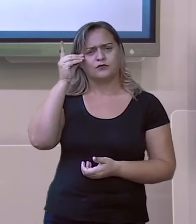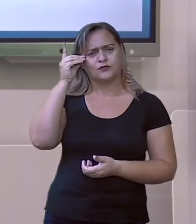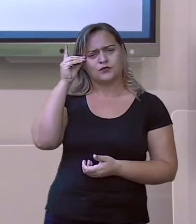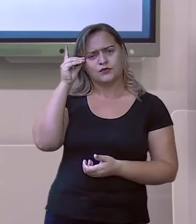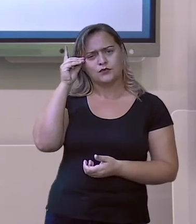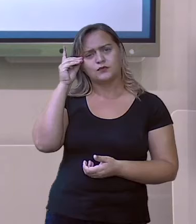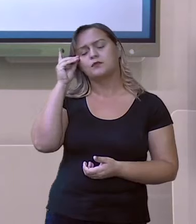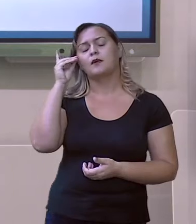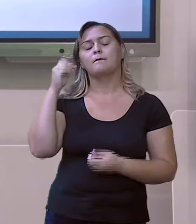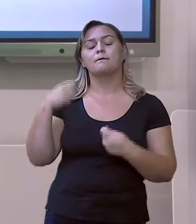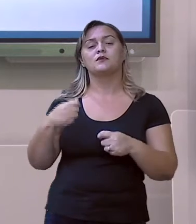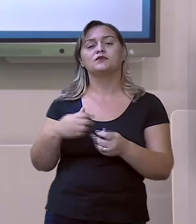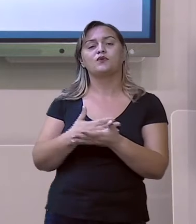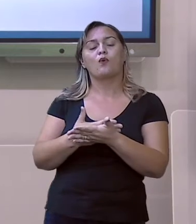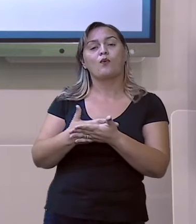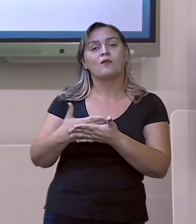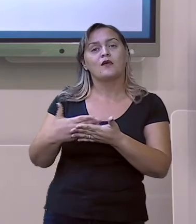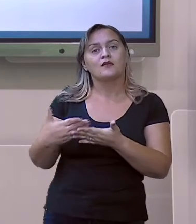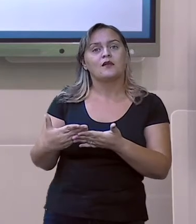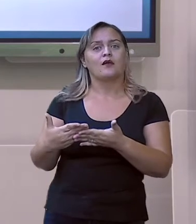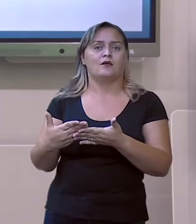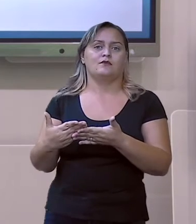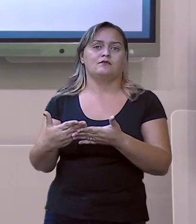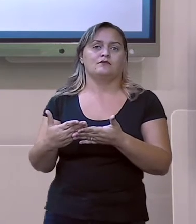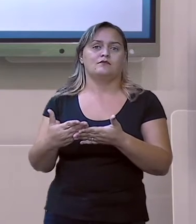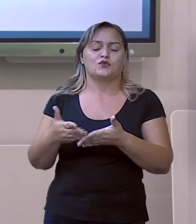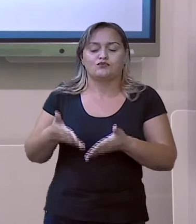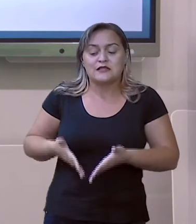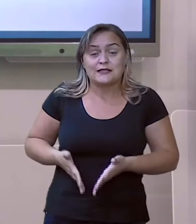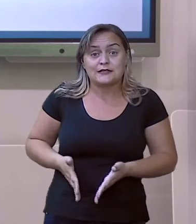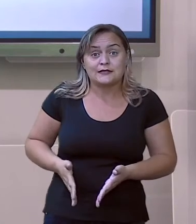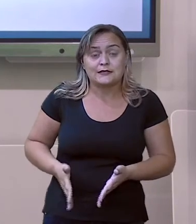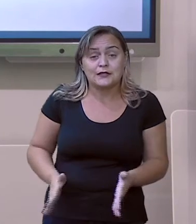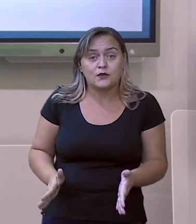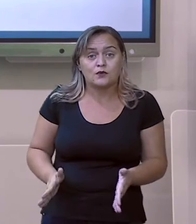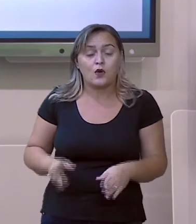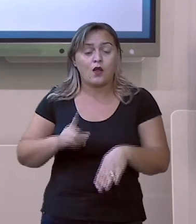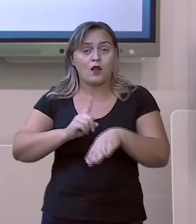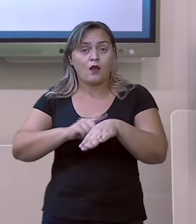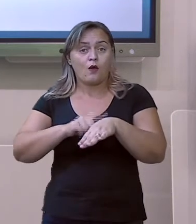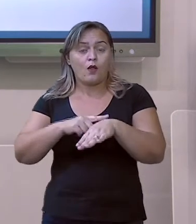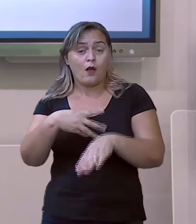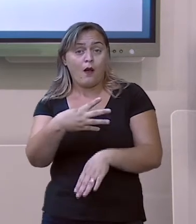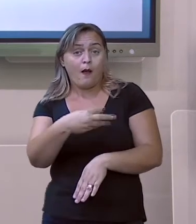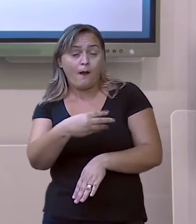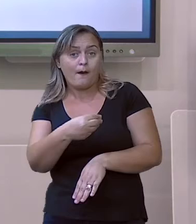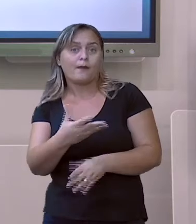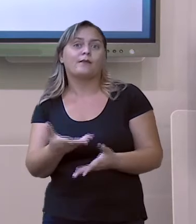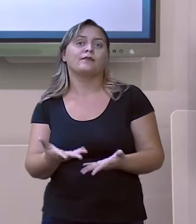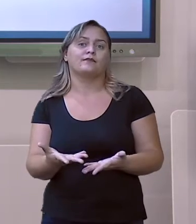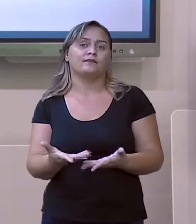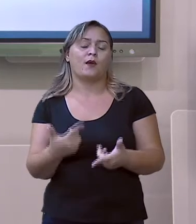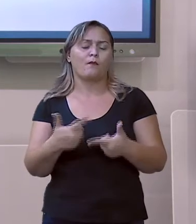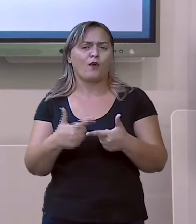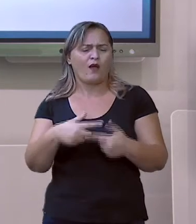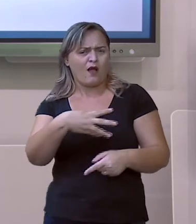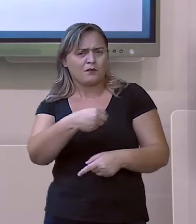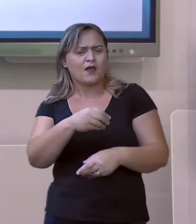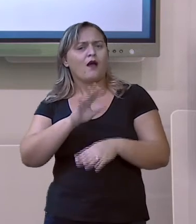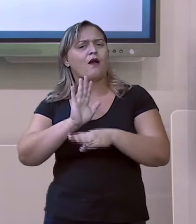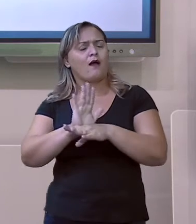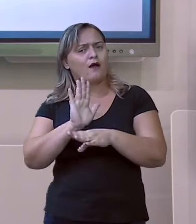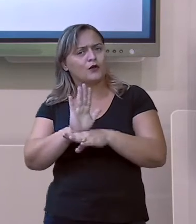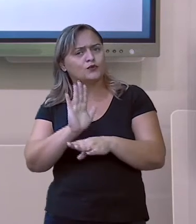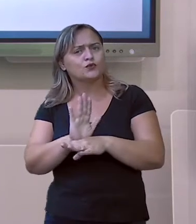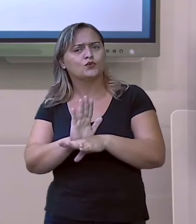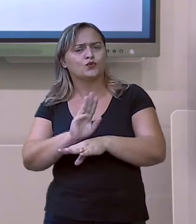estímulo deve começar logo no recém-nascido através da amamentação, porque ela ajuda muito no fortalecimento dos músculos